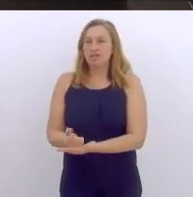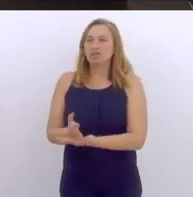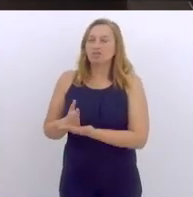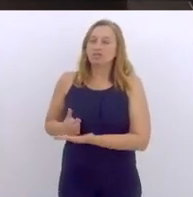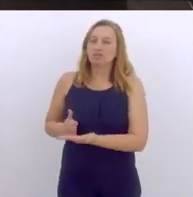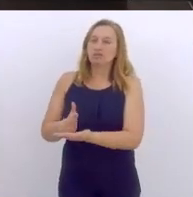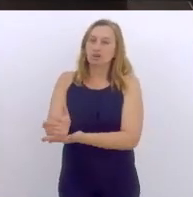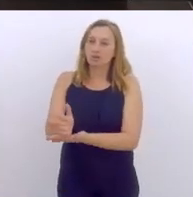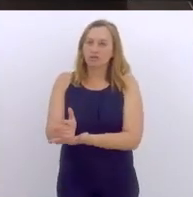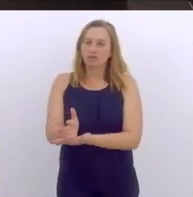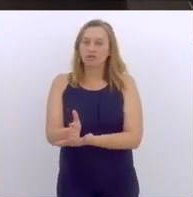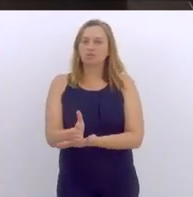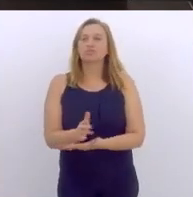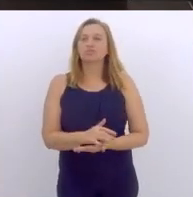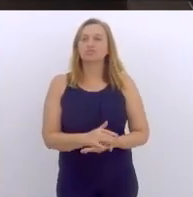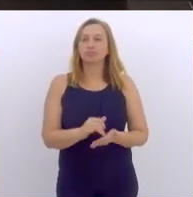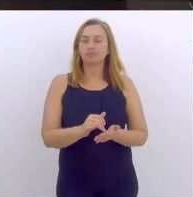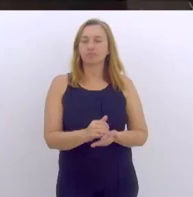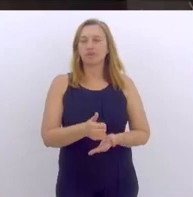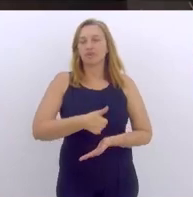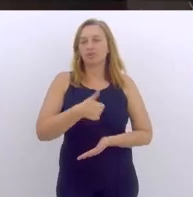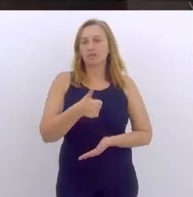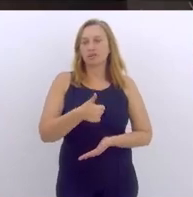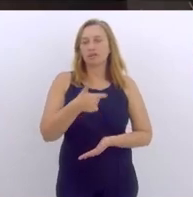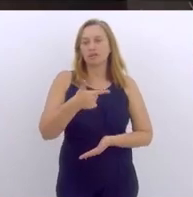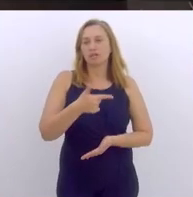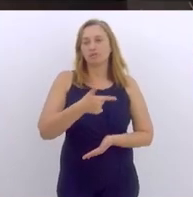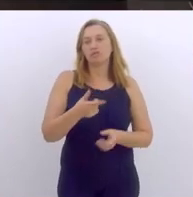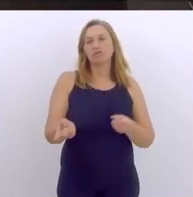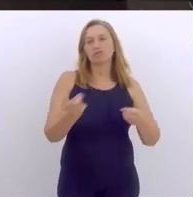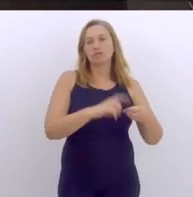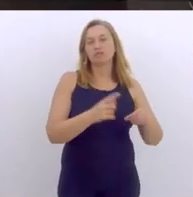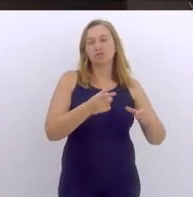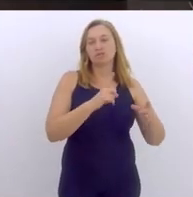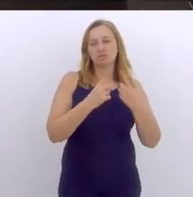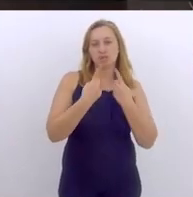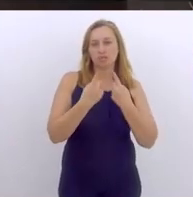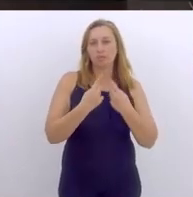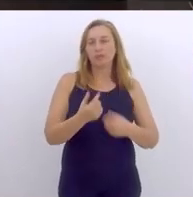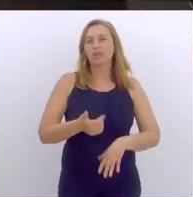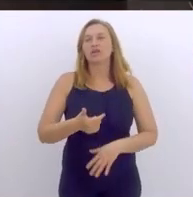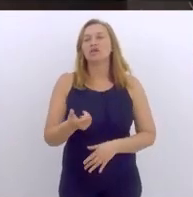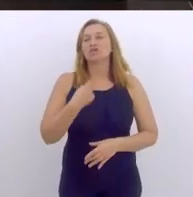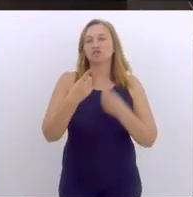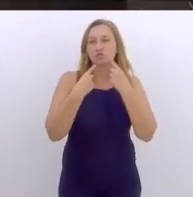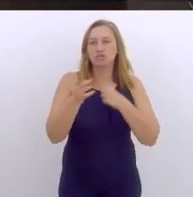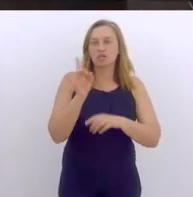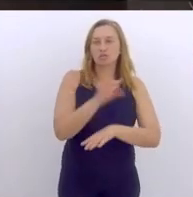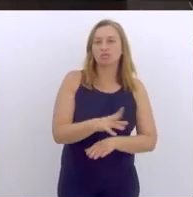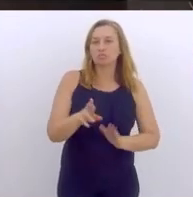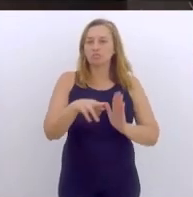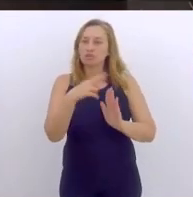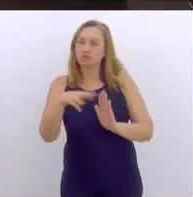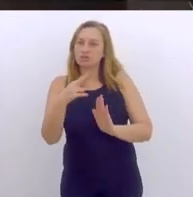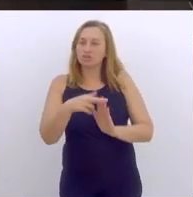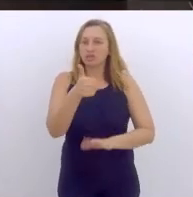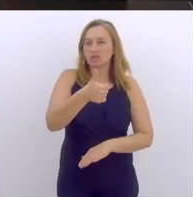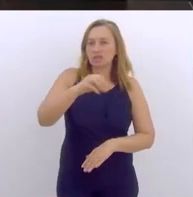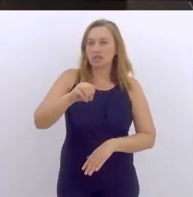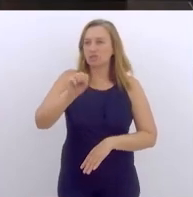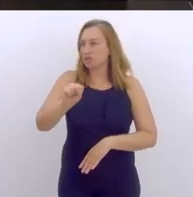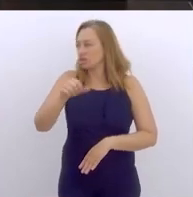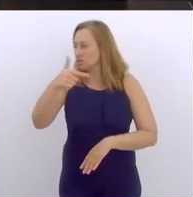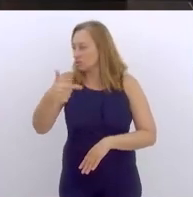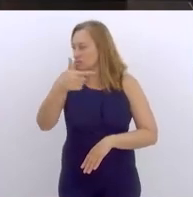como estão aprovados, vai a em primeira e retorna em segunda. Em discussão única, projeto de resolução 1082 de